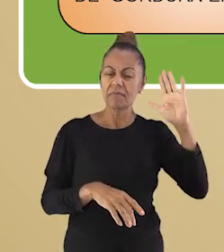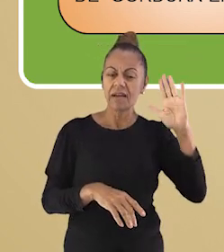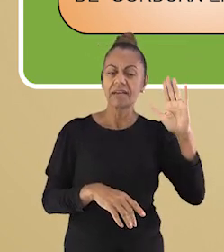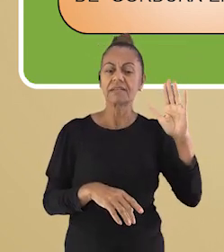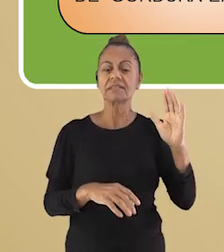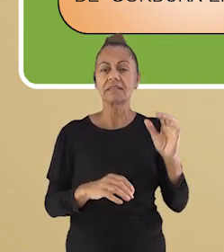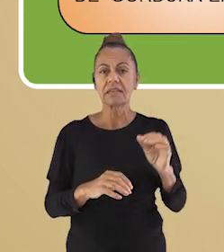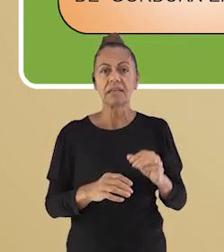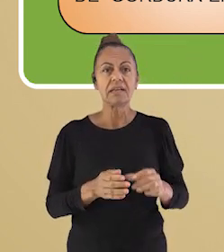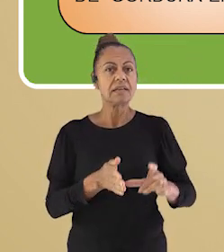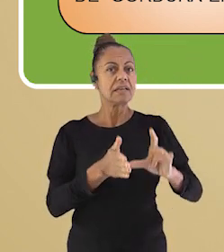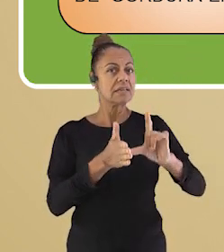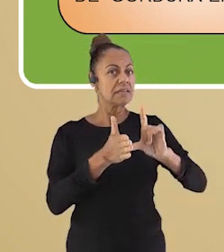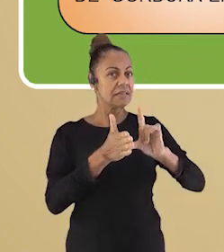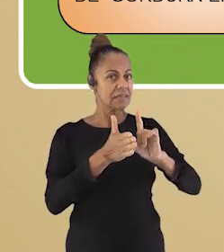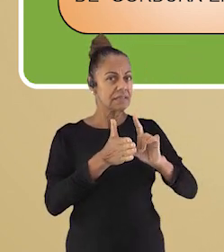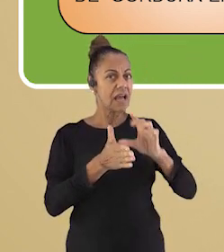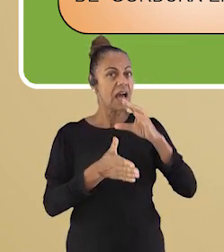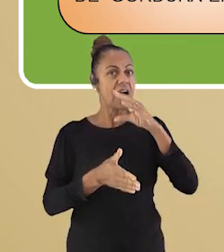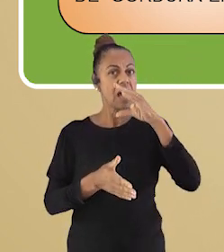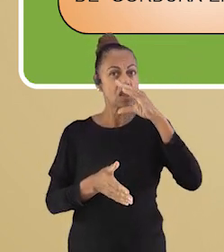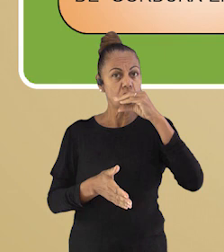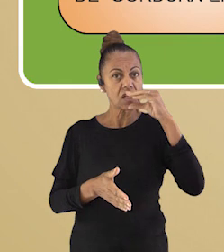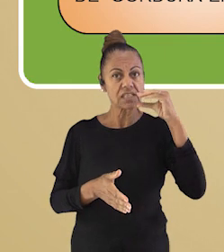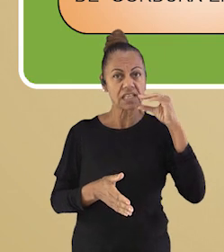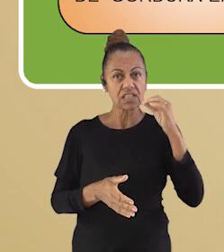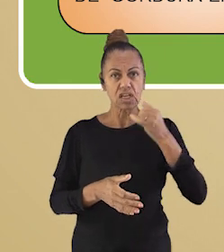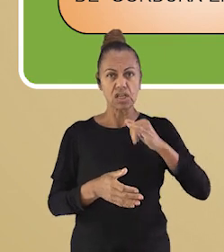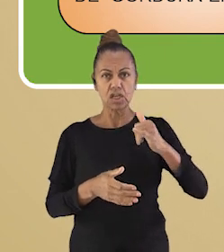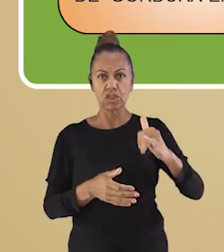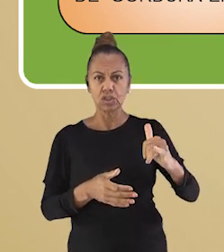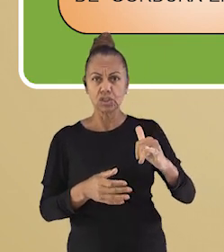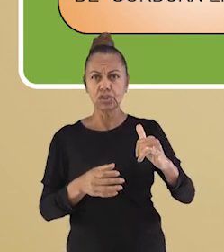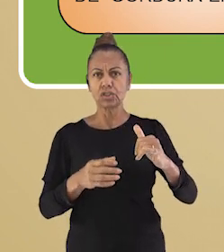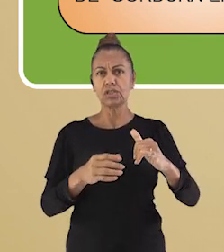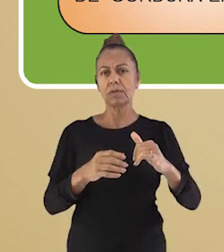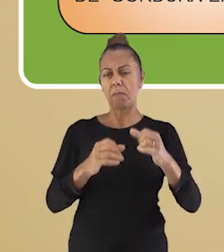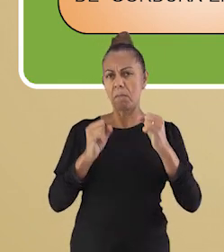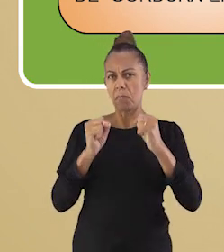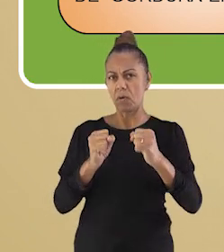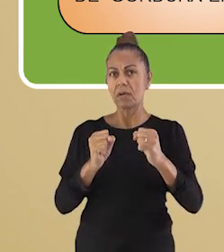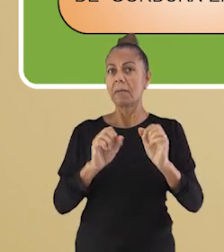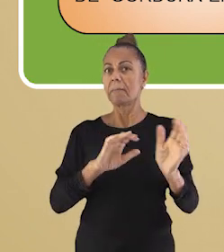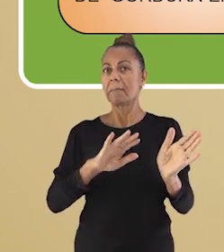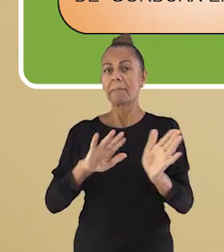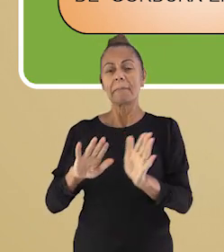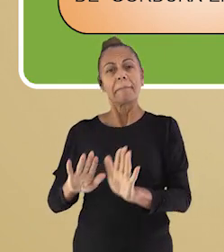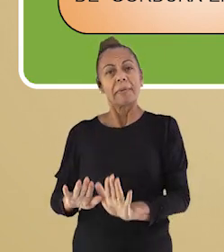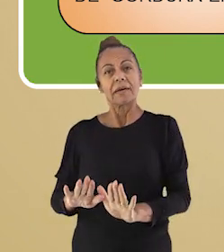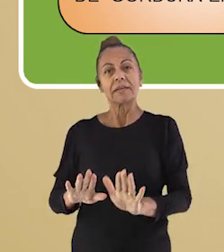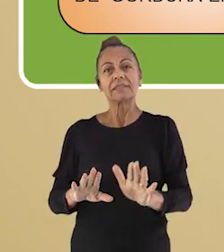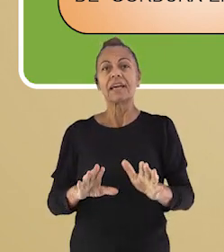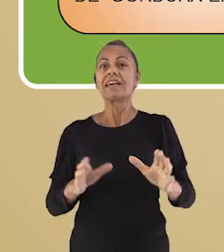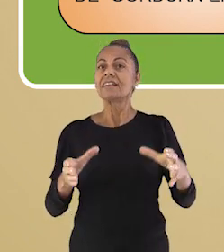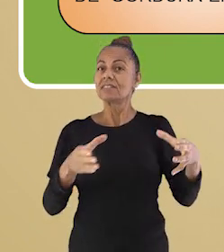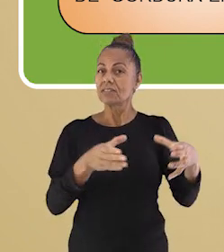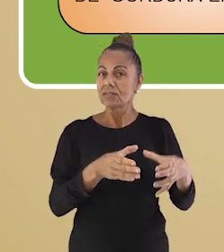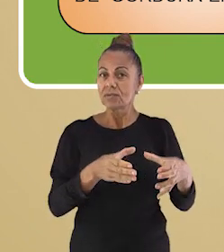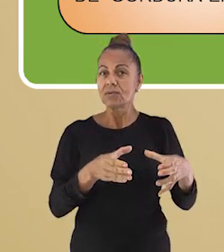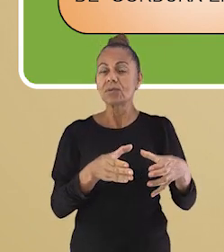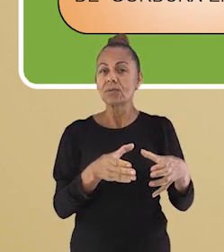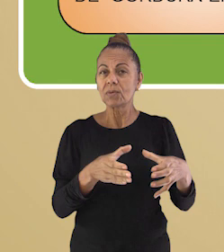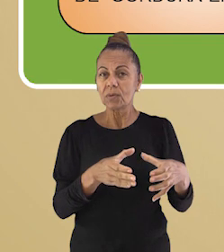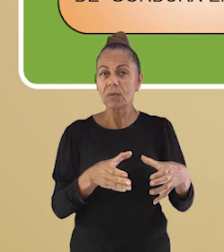essa quantidade de energia, antes recomendada para os adolescentes, deverá ser associada com